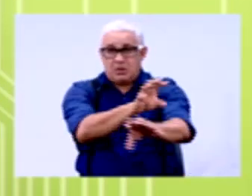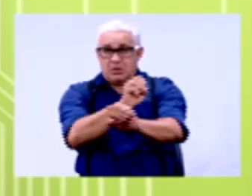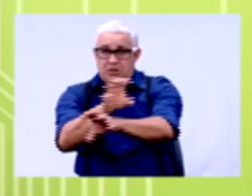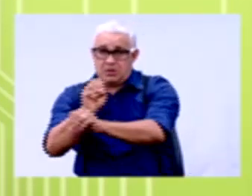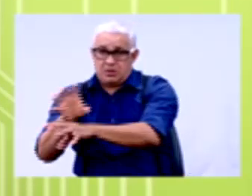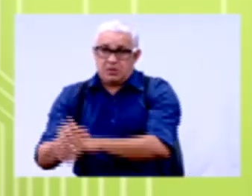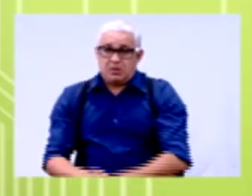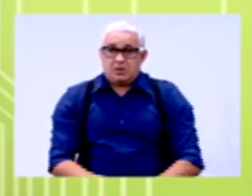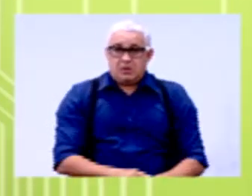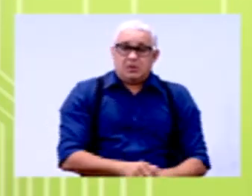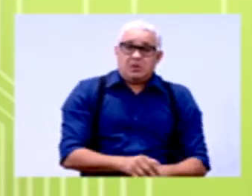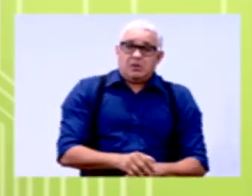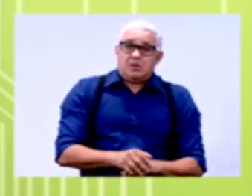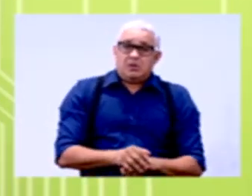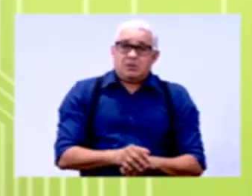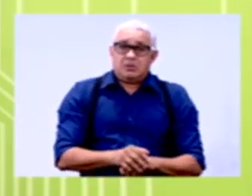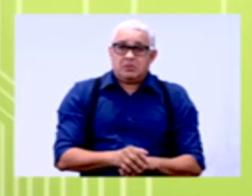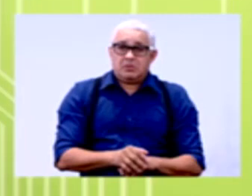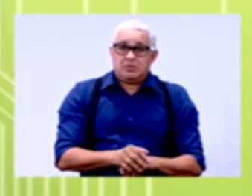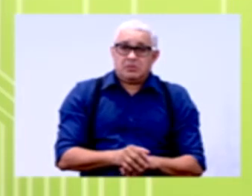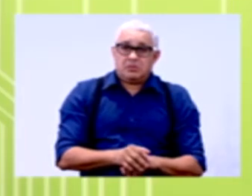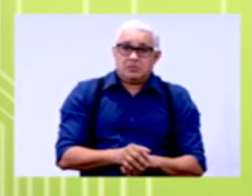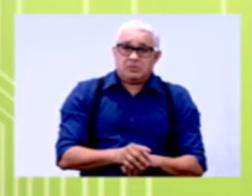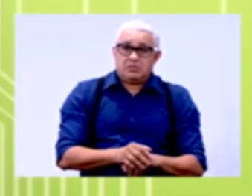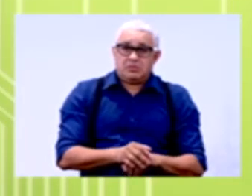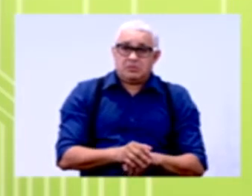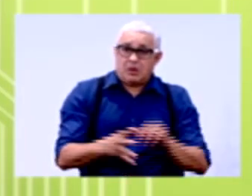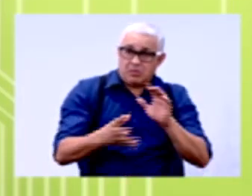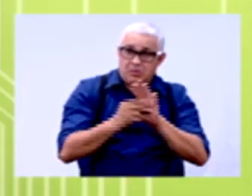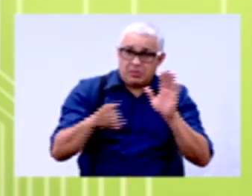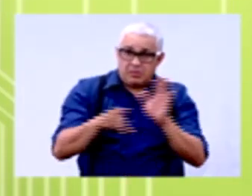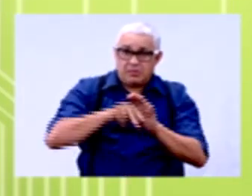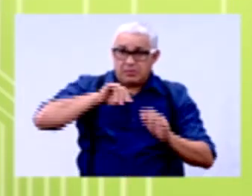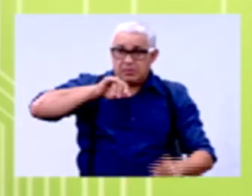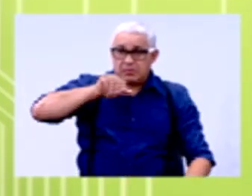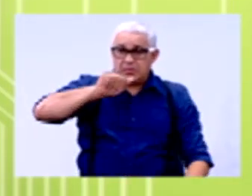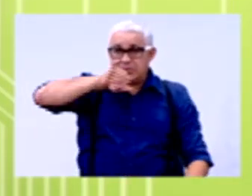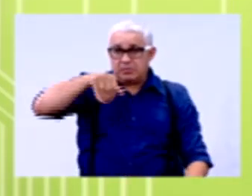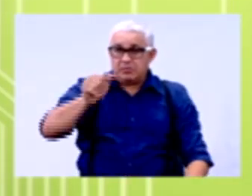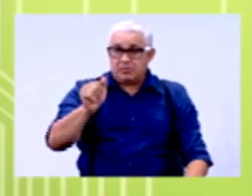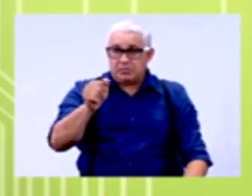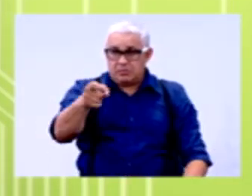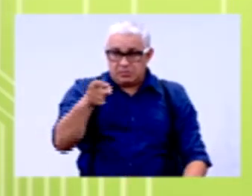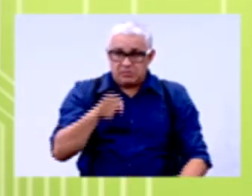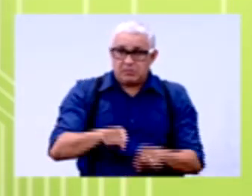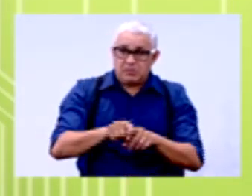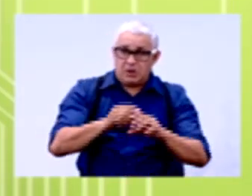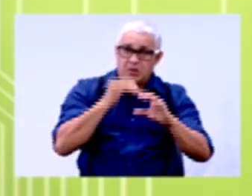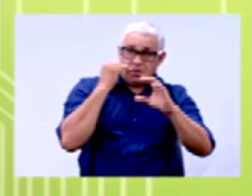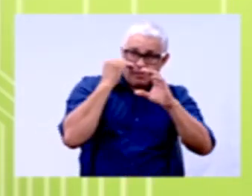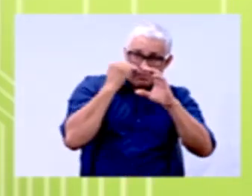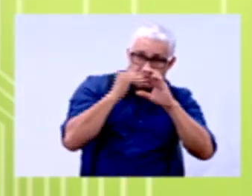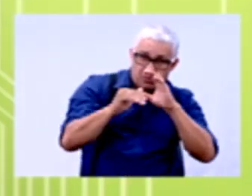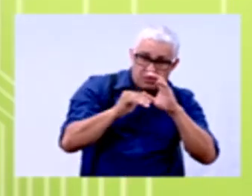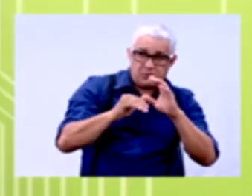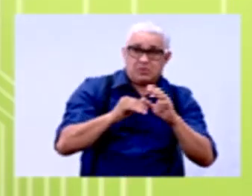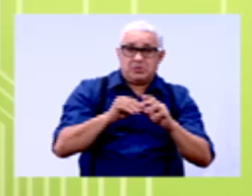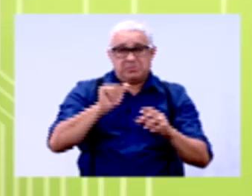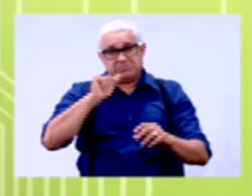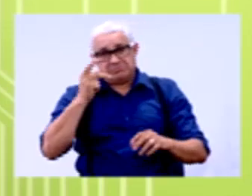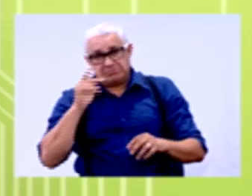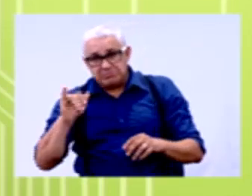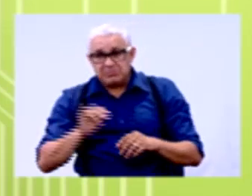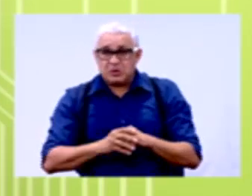via um método AJAX, do jQuery, que daí a gente enviava essas informações em formato de API,